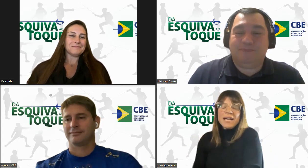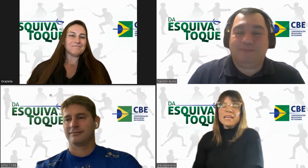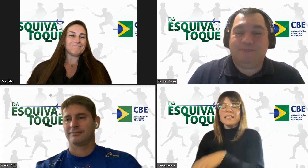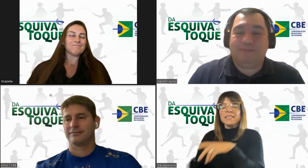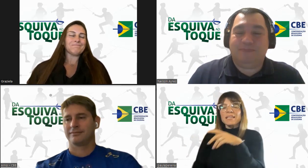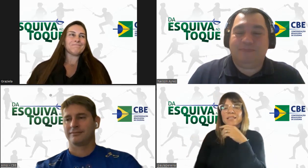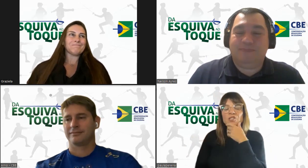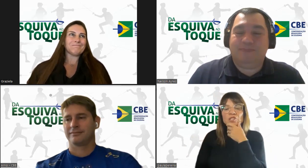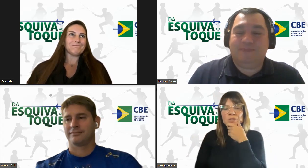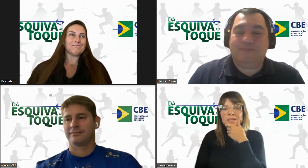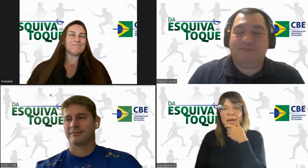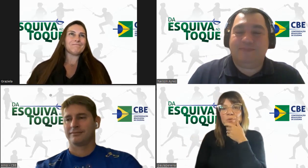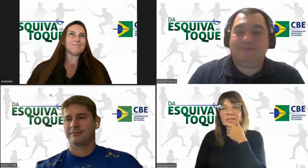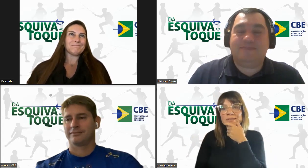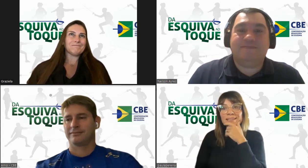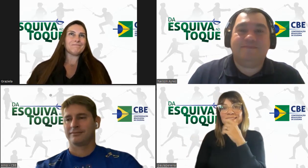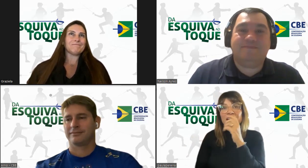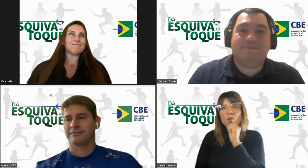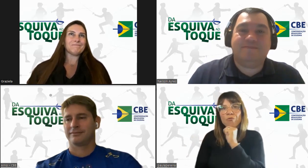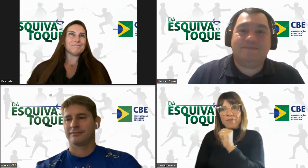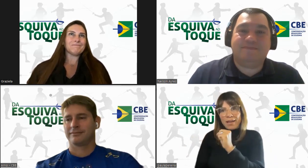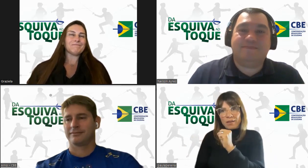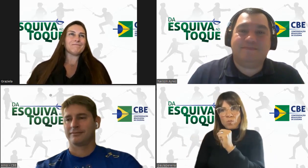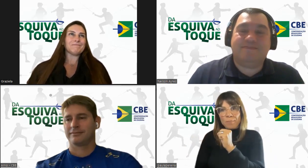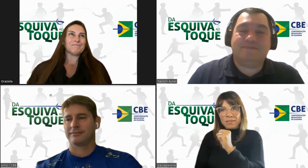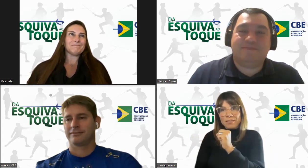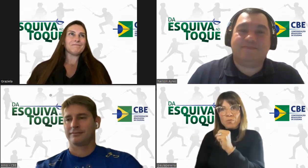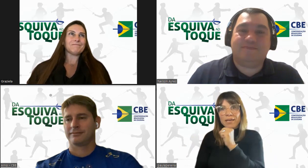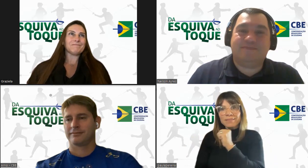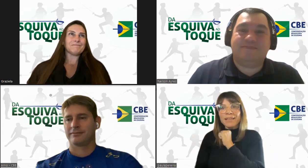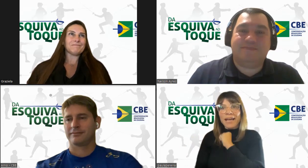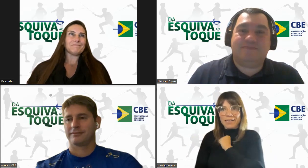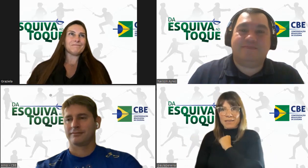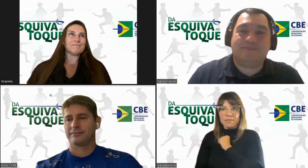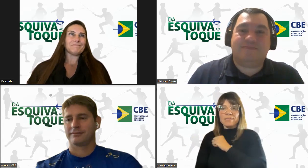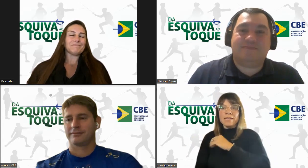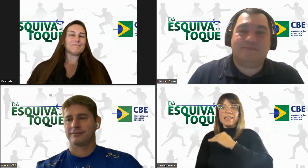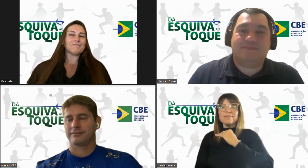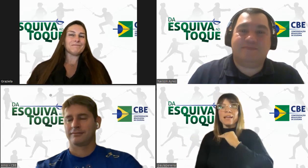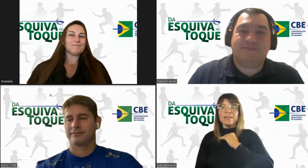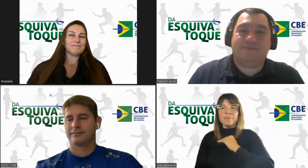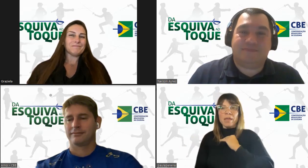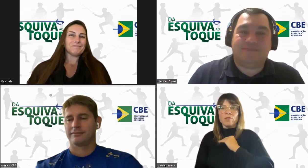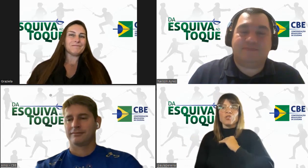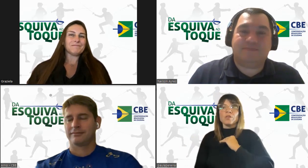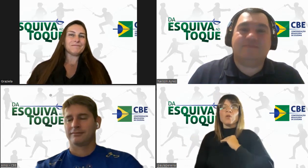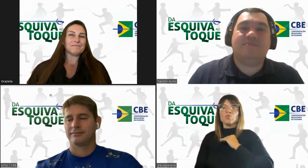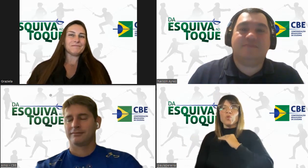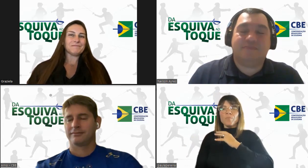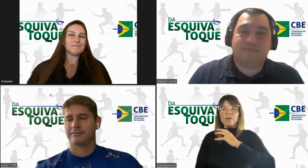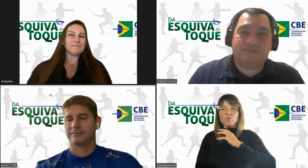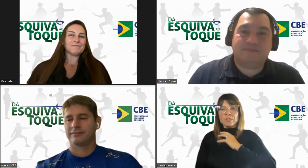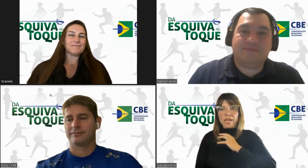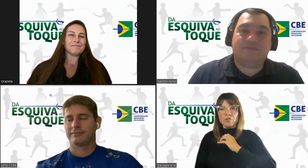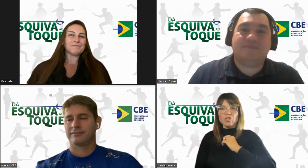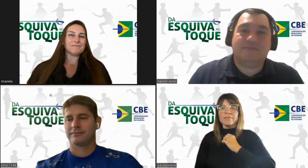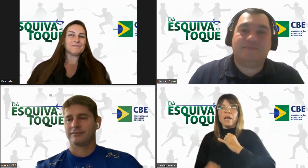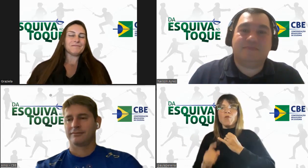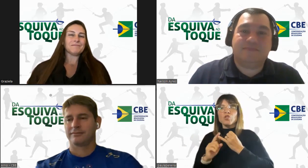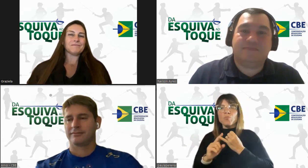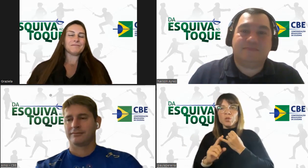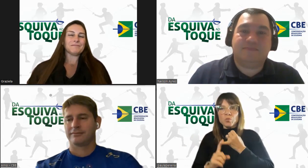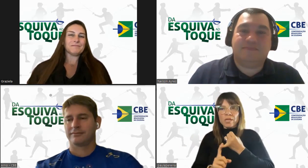é interessante isso né porque se não houver uma pressão interna se internamente Eu tô bem